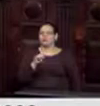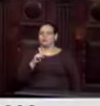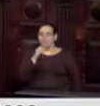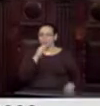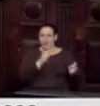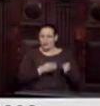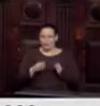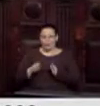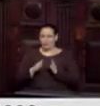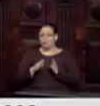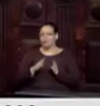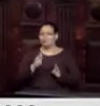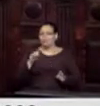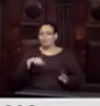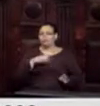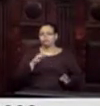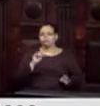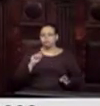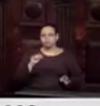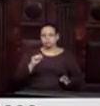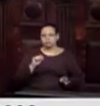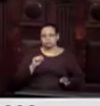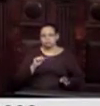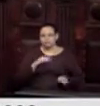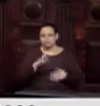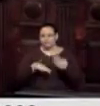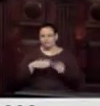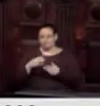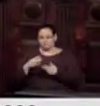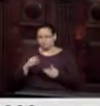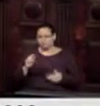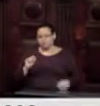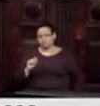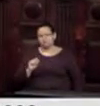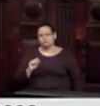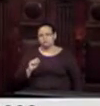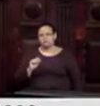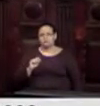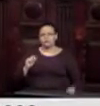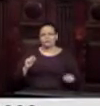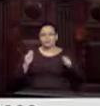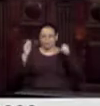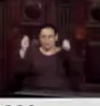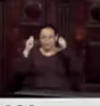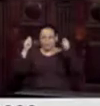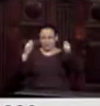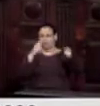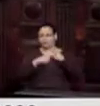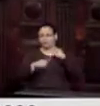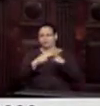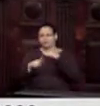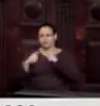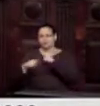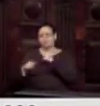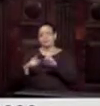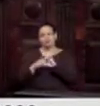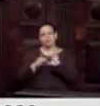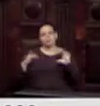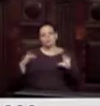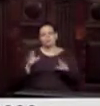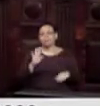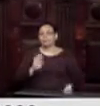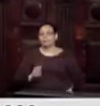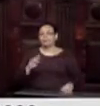ordem, mas de impedir, de inviabilizar uma manifestação democrática.